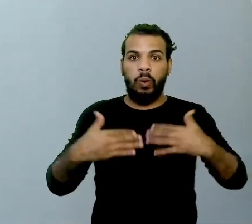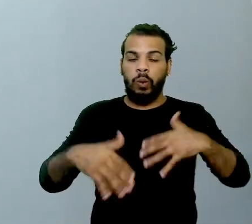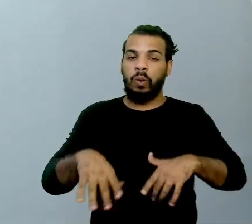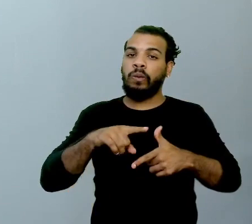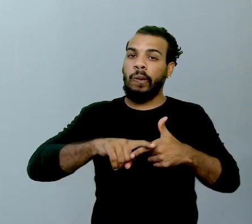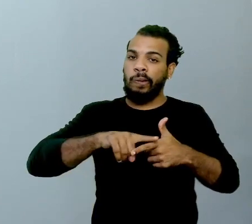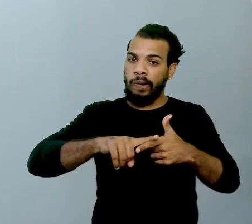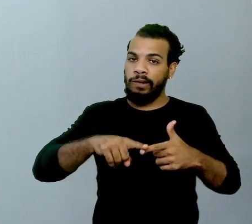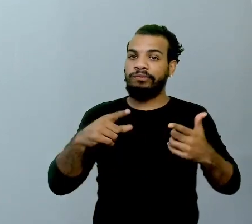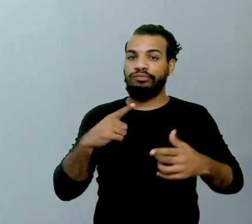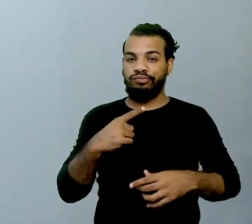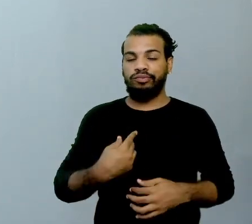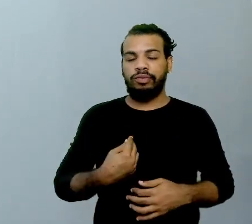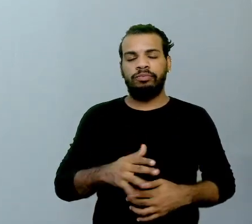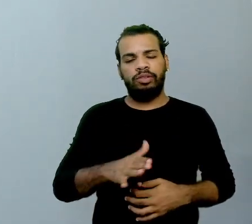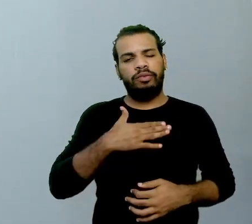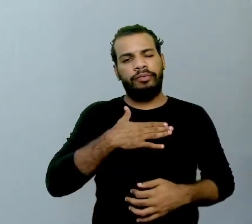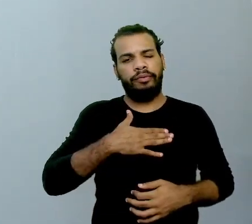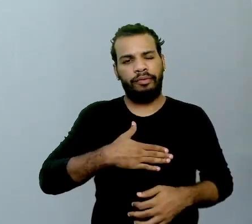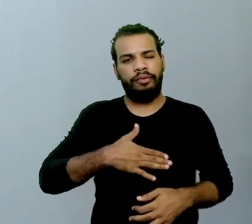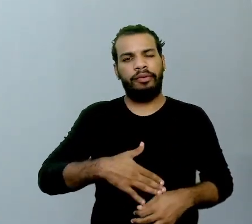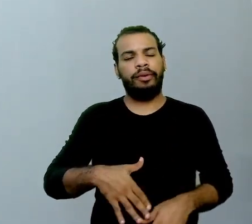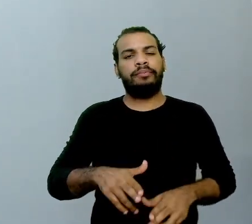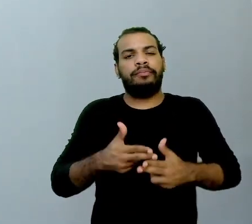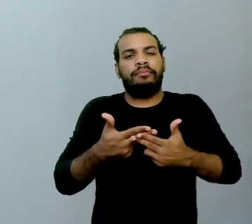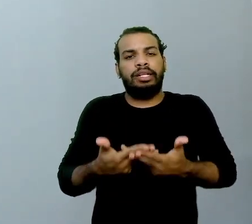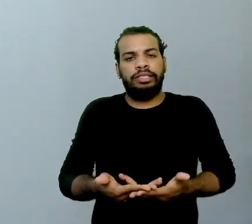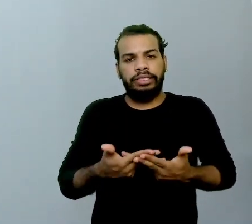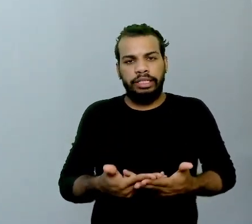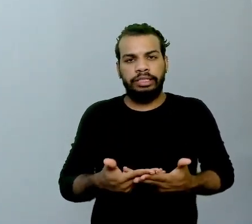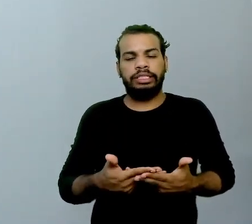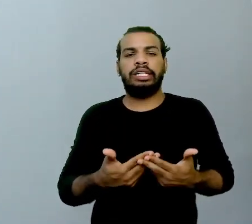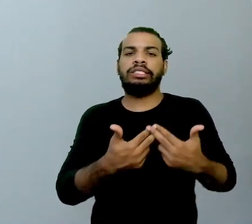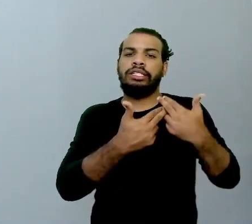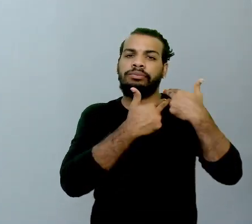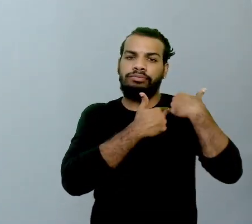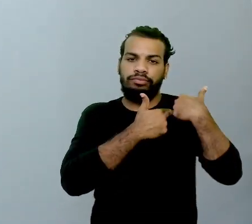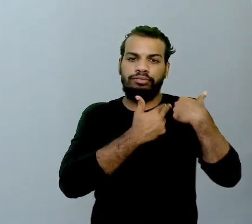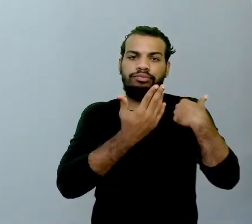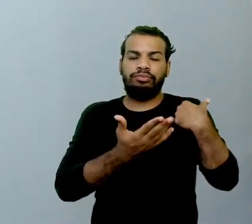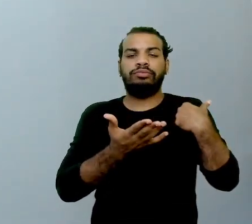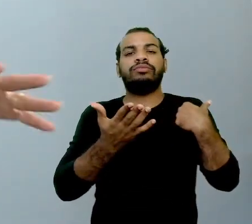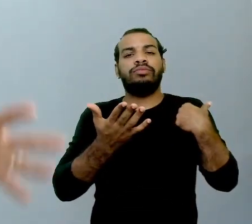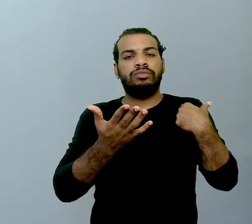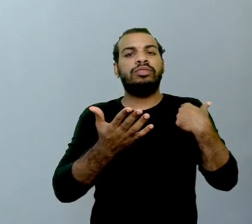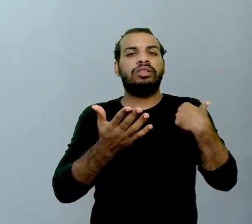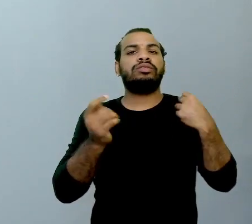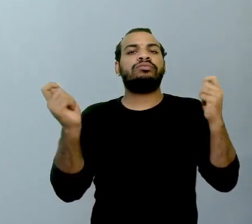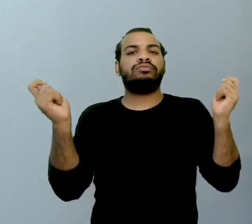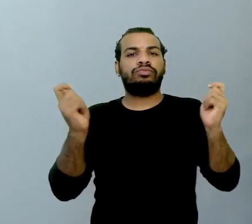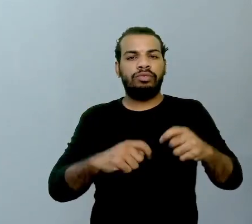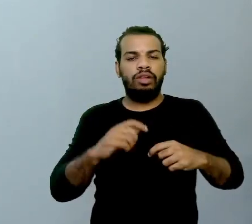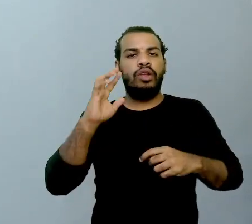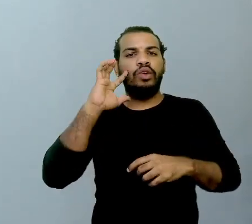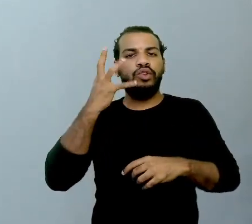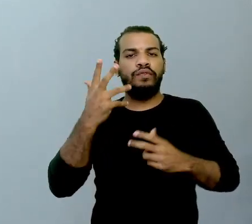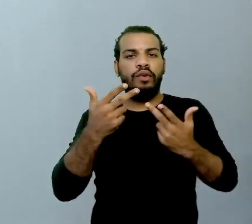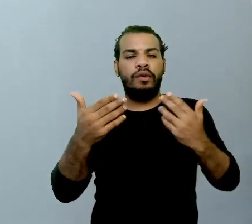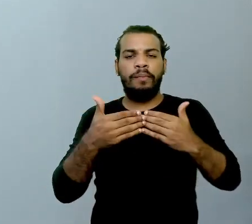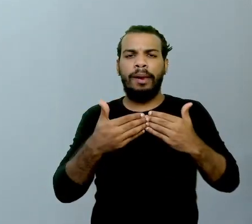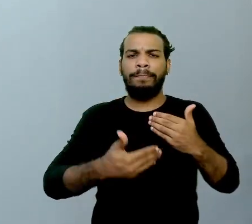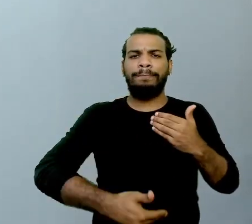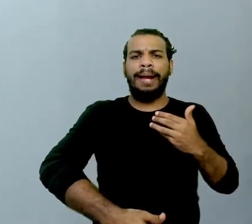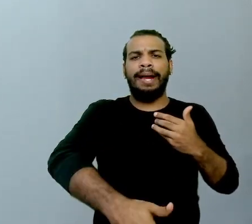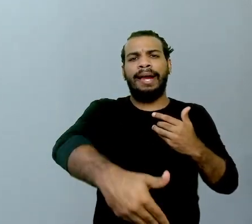nossa realidade. Mas com calma, com paciência e com responsabilidade acima de tudo, a gente vai conseguir passar por mais esse período